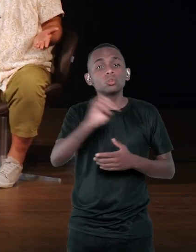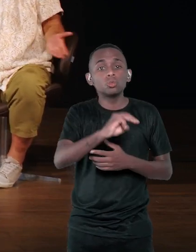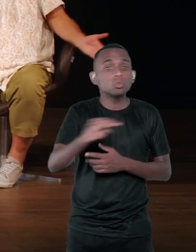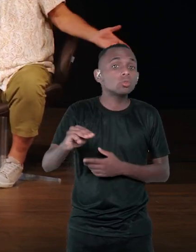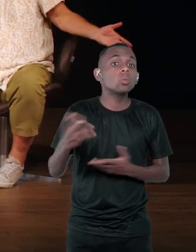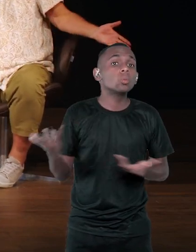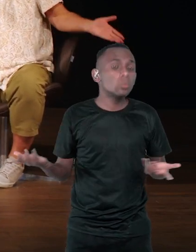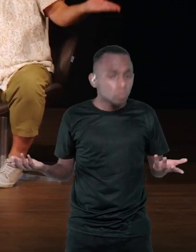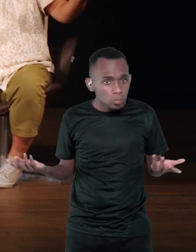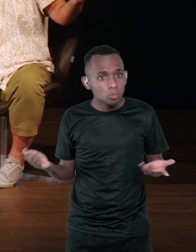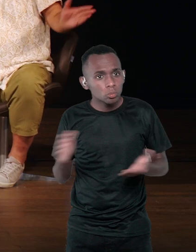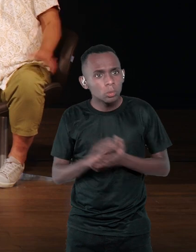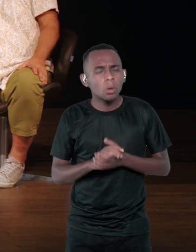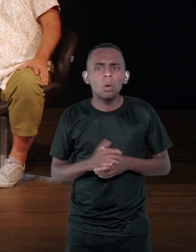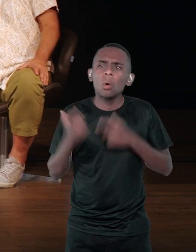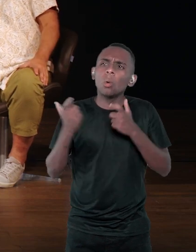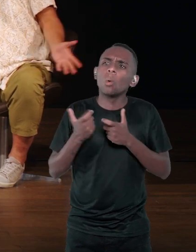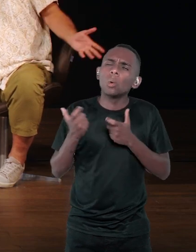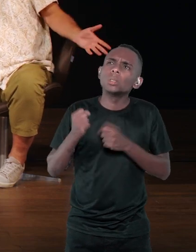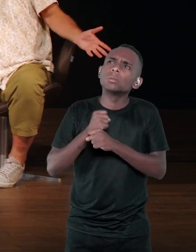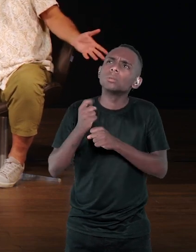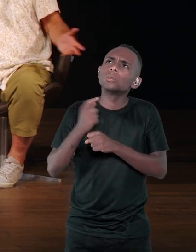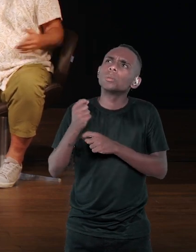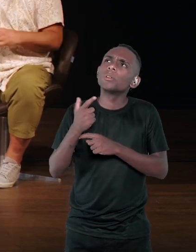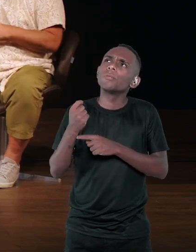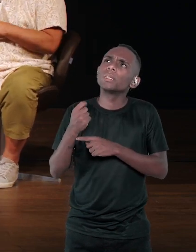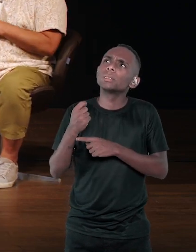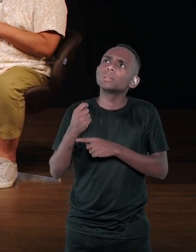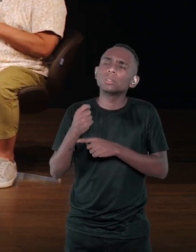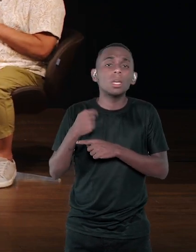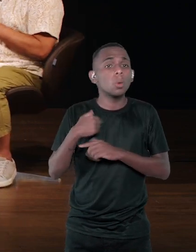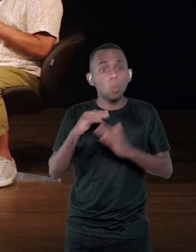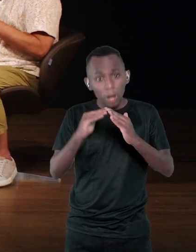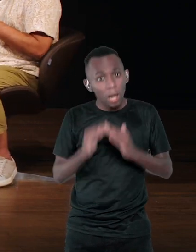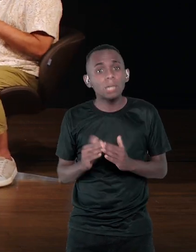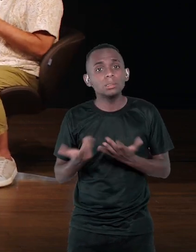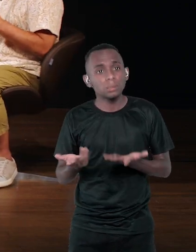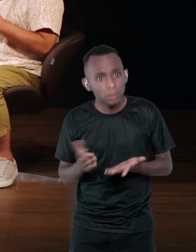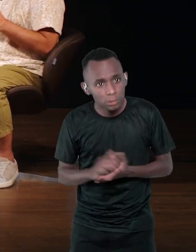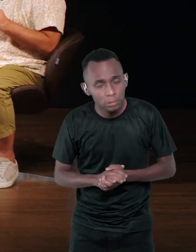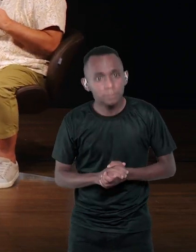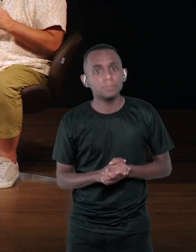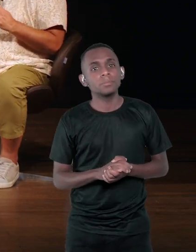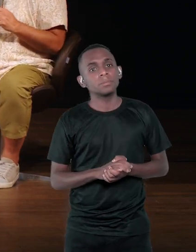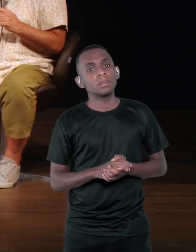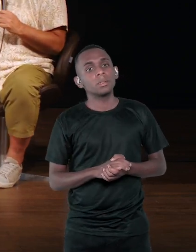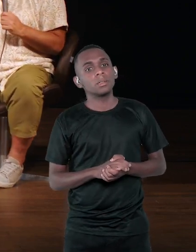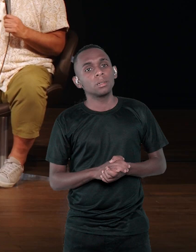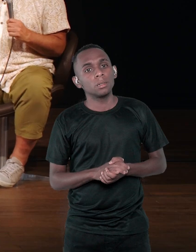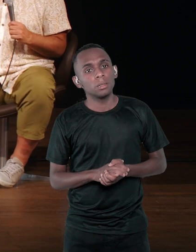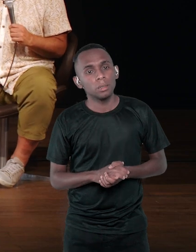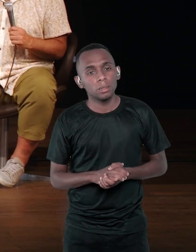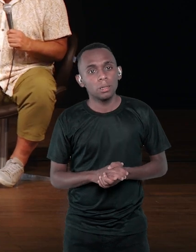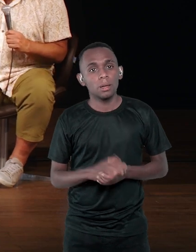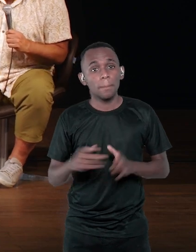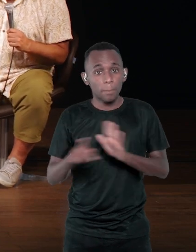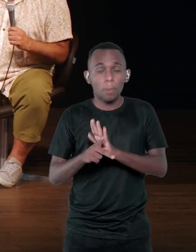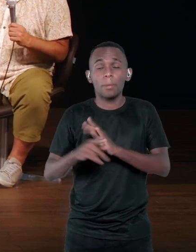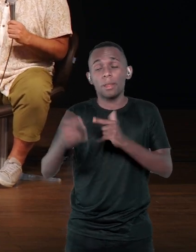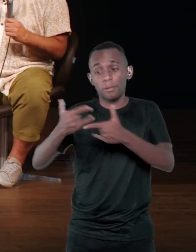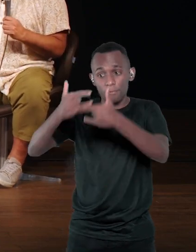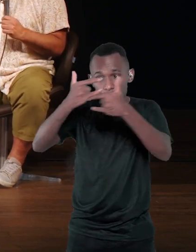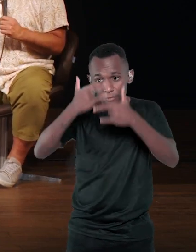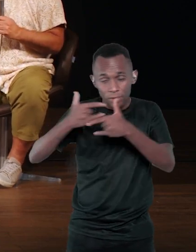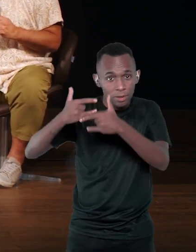de abril. Onde é que eu estava 8 de abril de 2020? Na minha casa, preso. E uma grande amiga minha, uma atriz